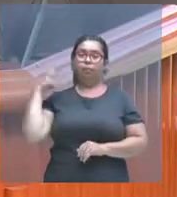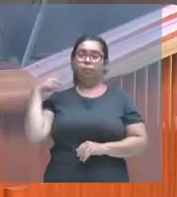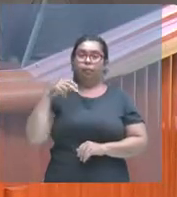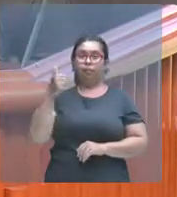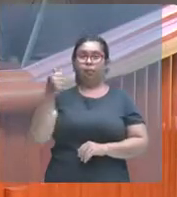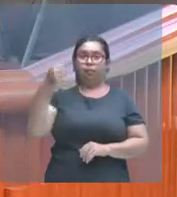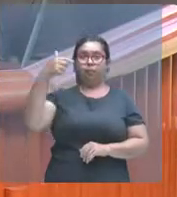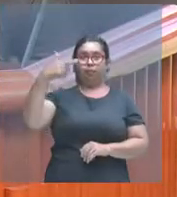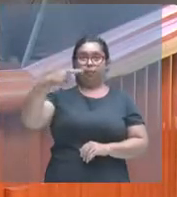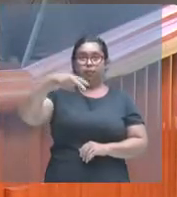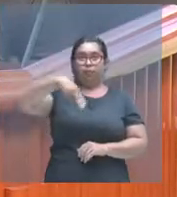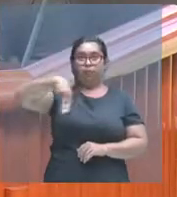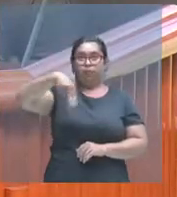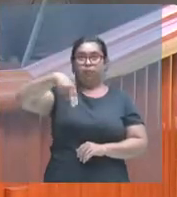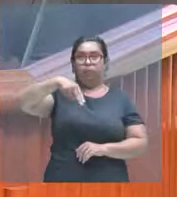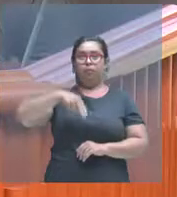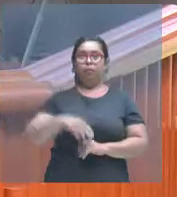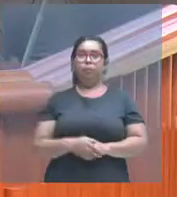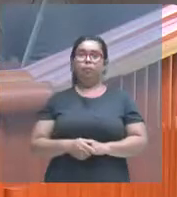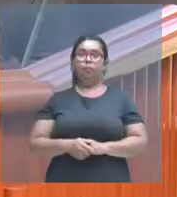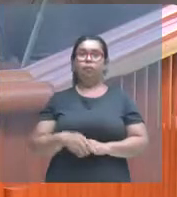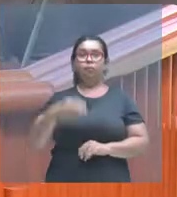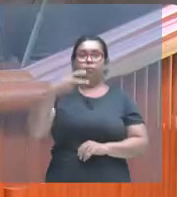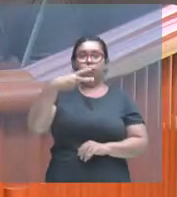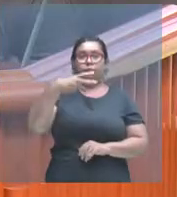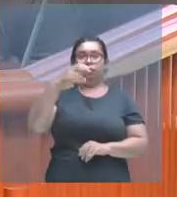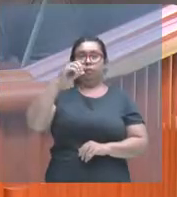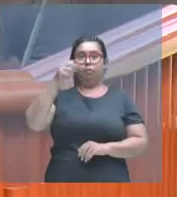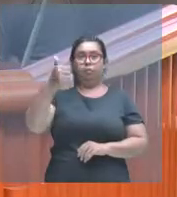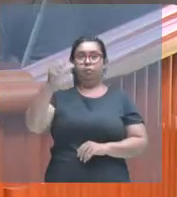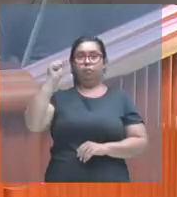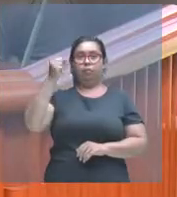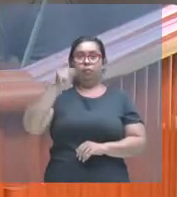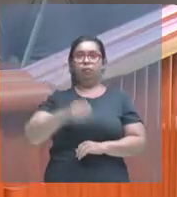12 de novembro de 2018.